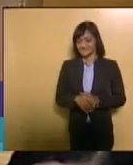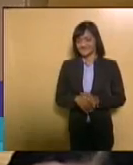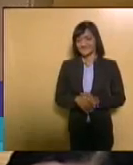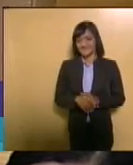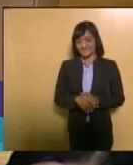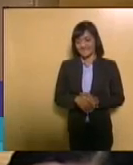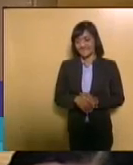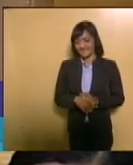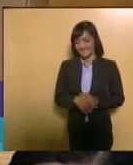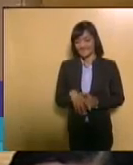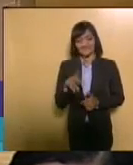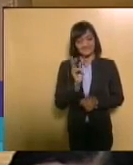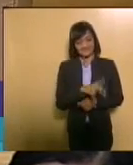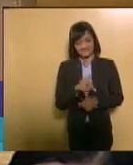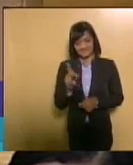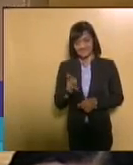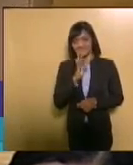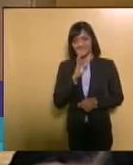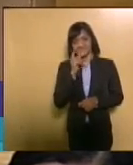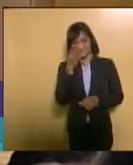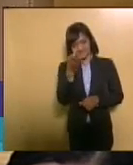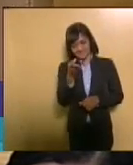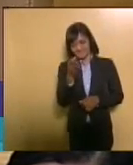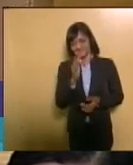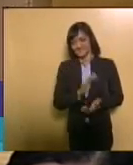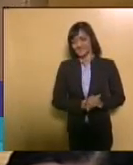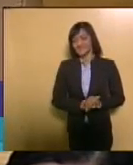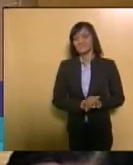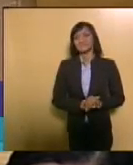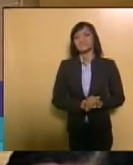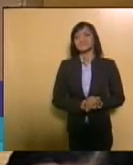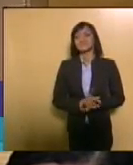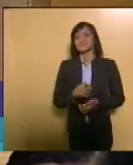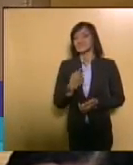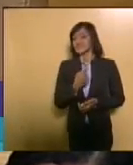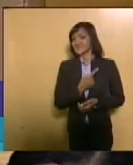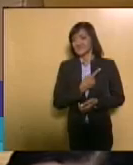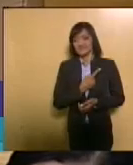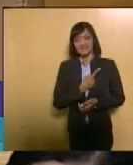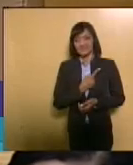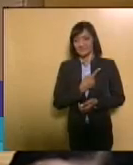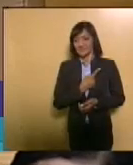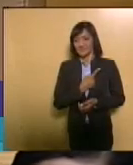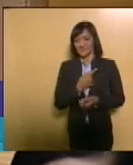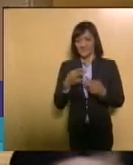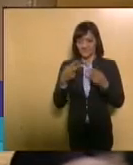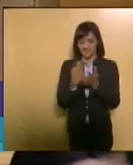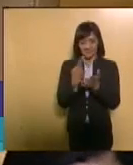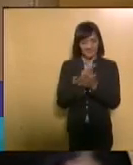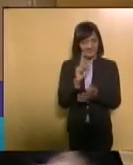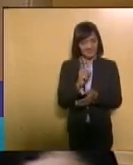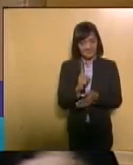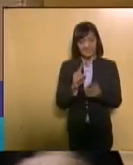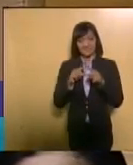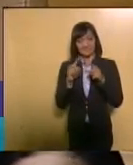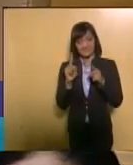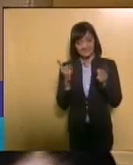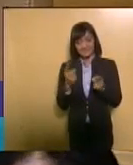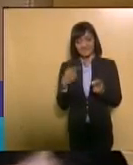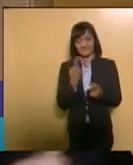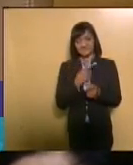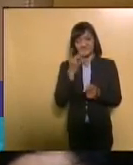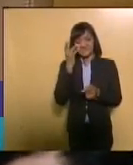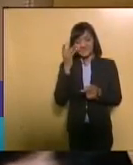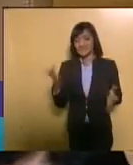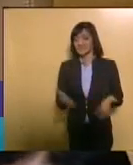que a professora conhece muito bem a gente não anda com questão de de safadeza nenhuma e a gente V que a gente não